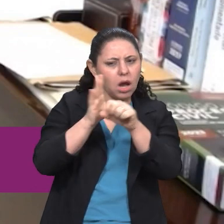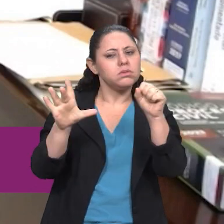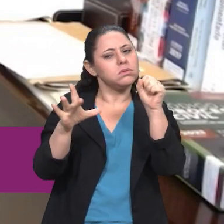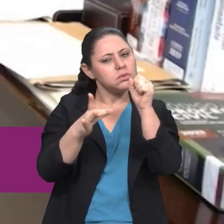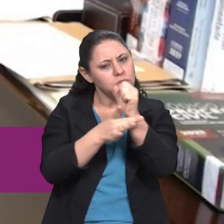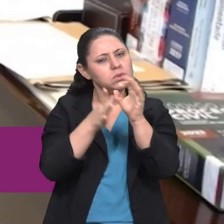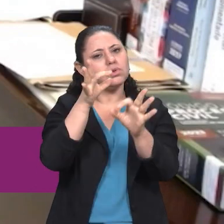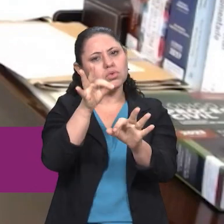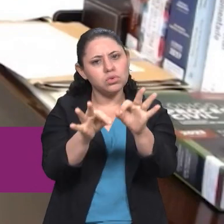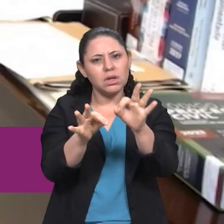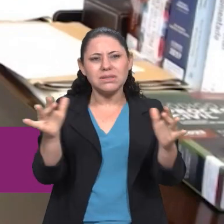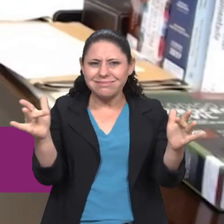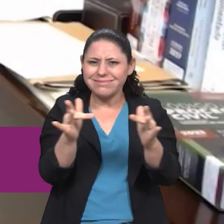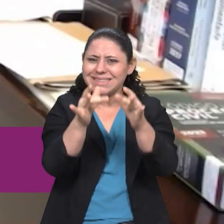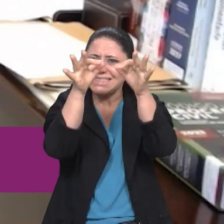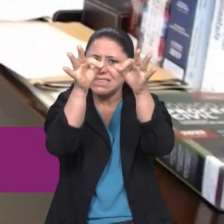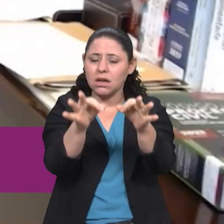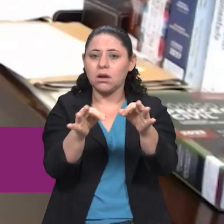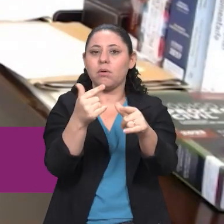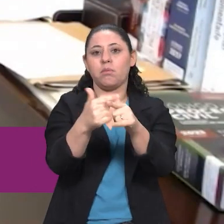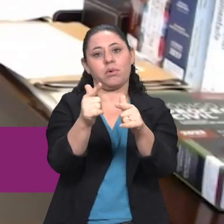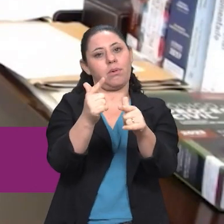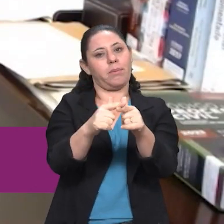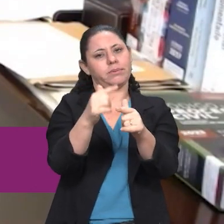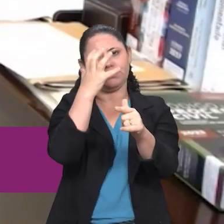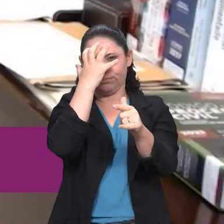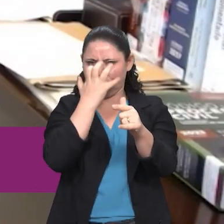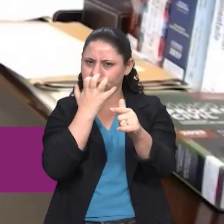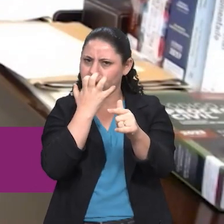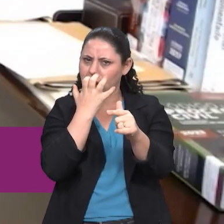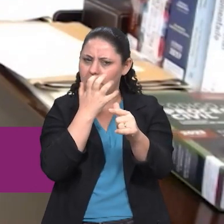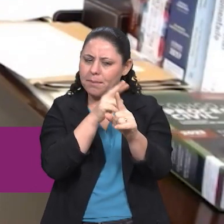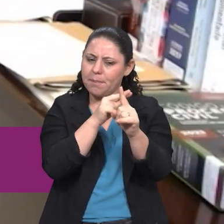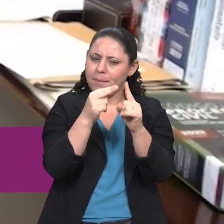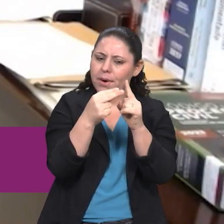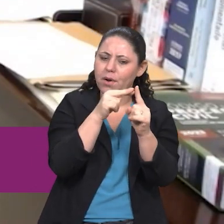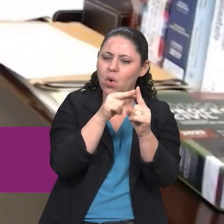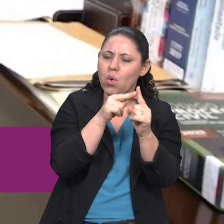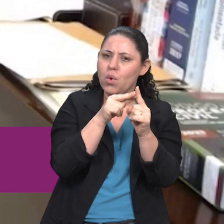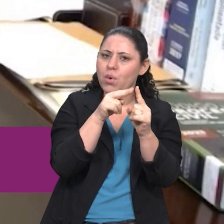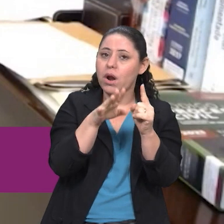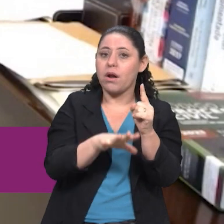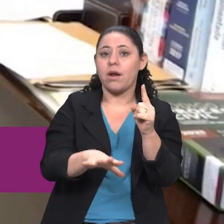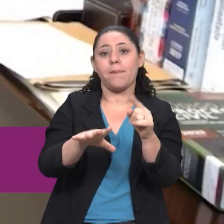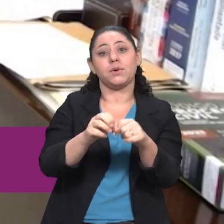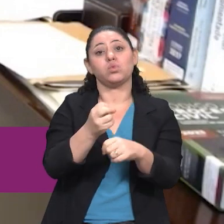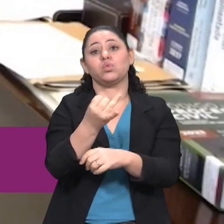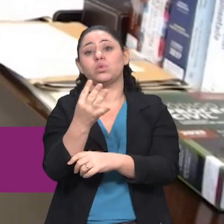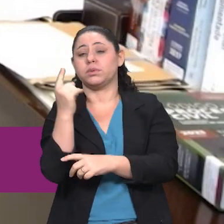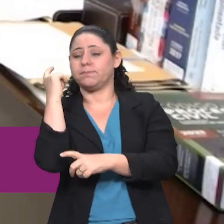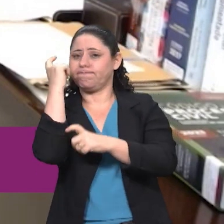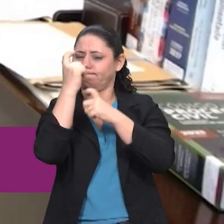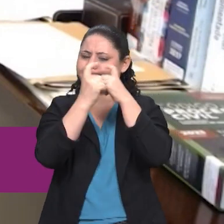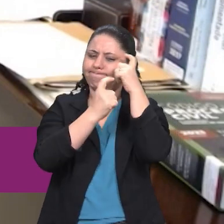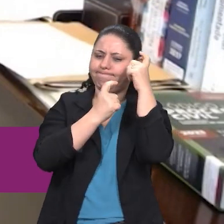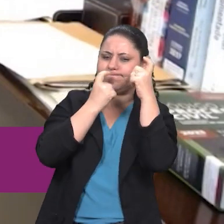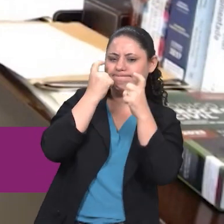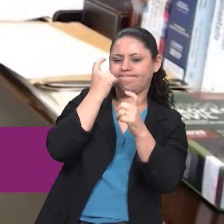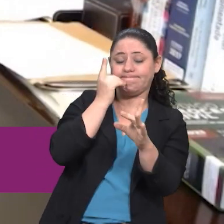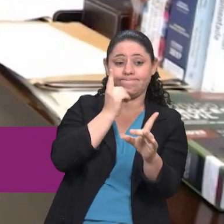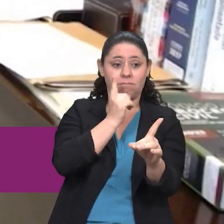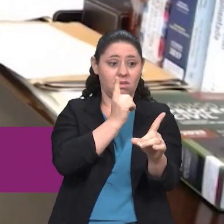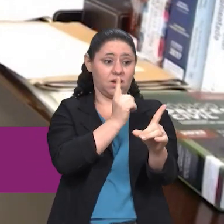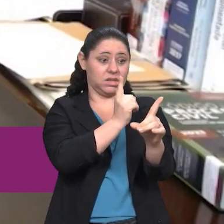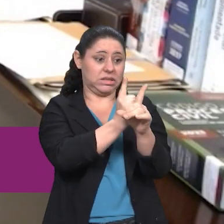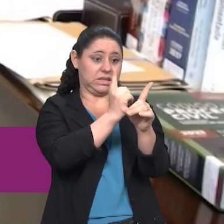a segurança jurídica. O problema é grave sobre todas as perspectivas, mas realmente os números são preocupantes quando você